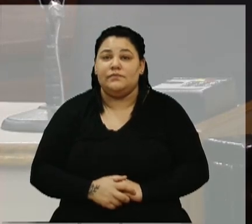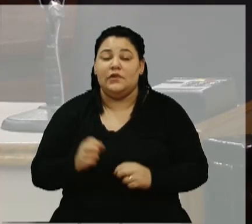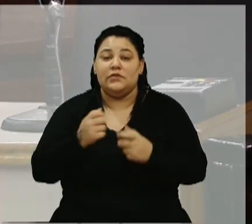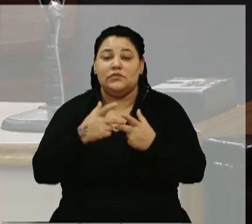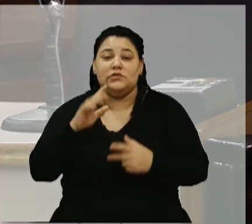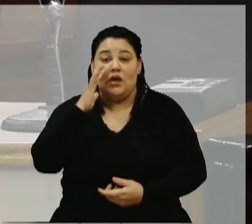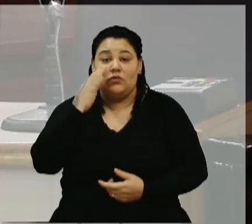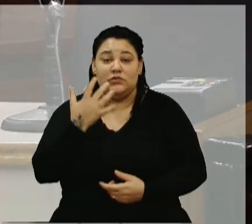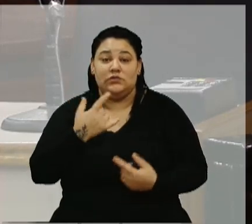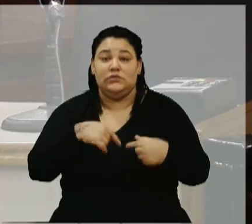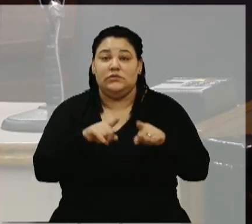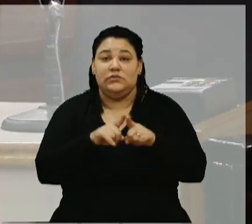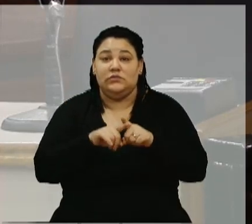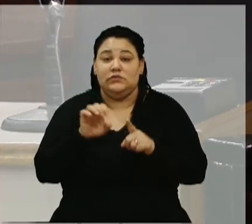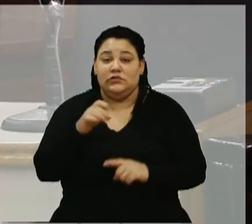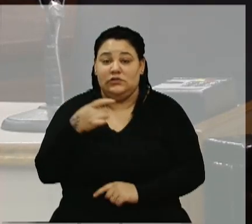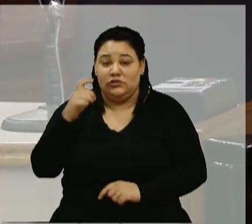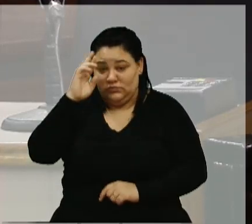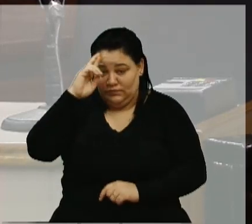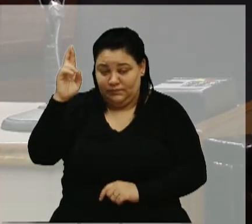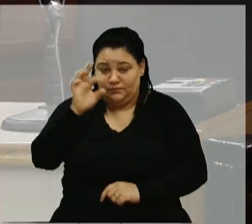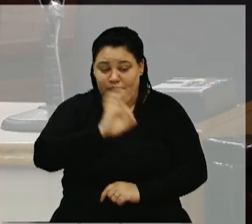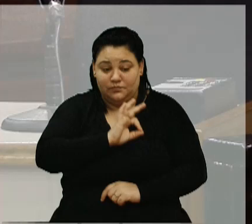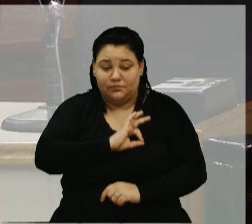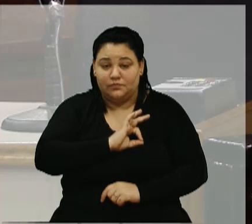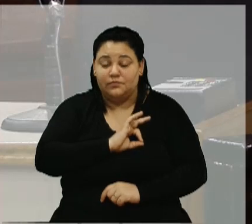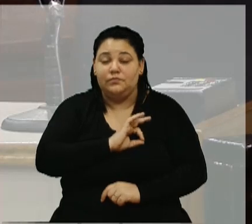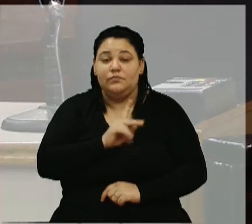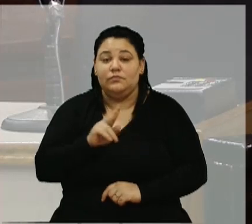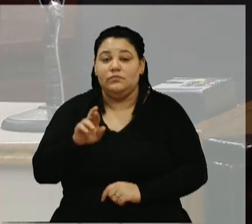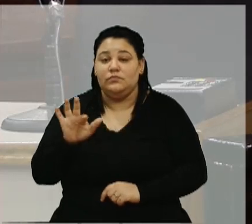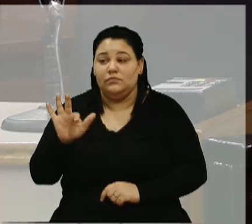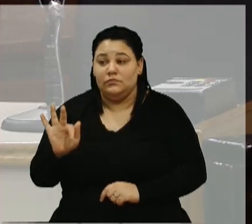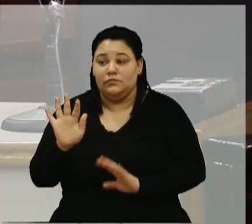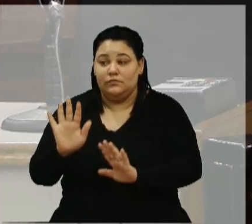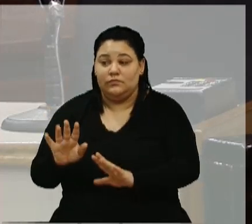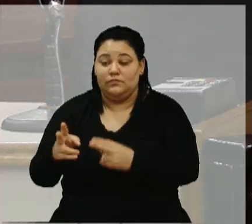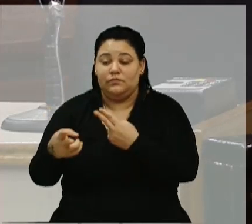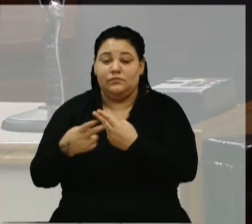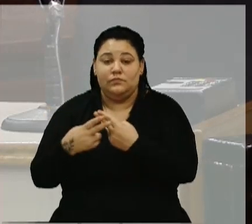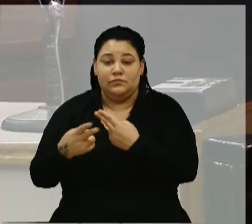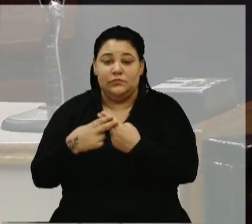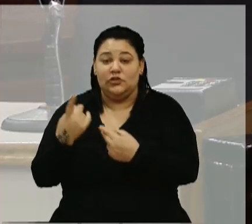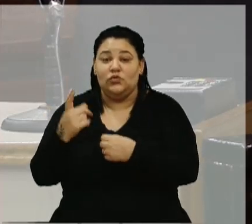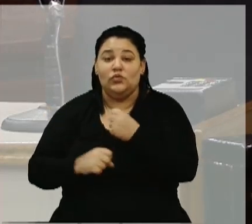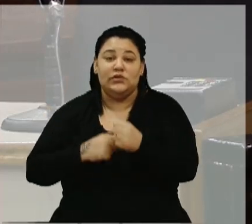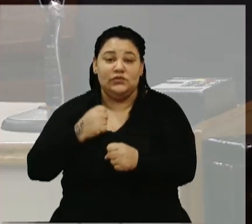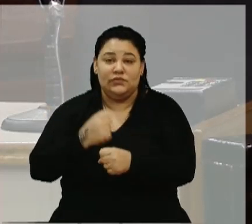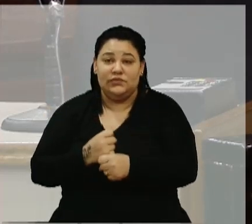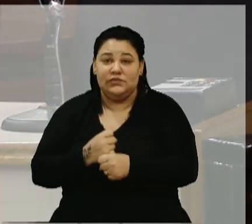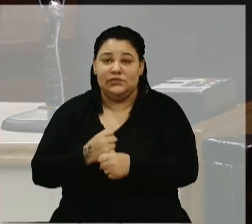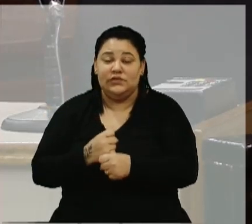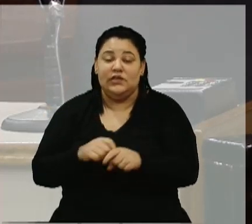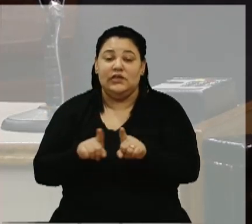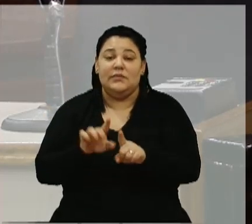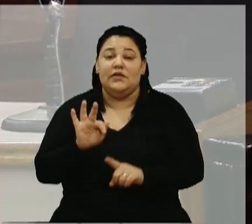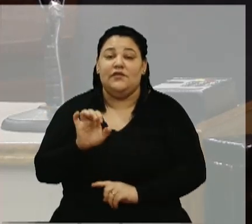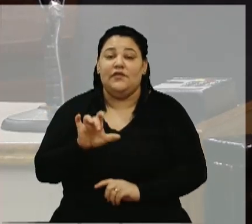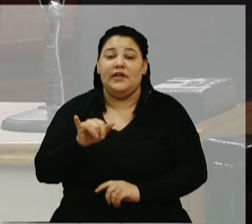Vasques, ex-diretor da Polícia Rodoviária Federal, PRF, que ficou preso preventivamente por 1 ano, e de Felipe